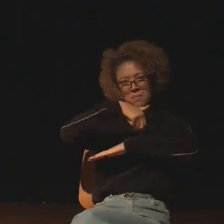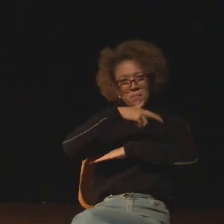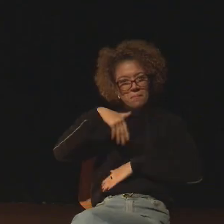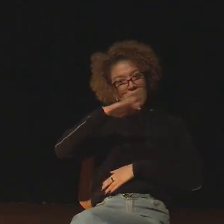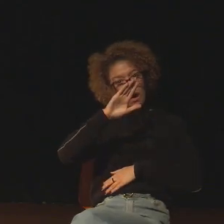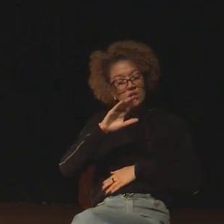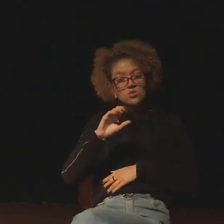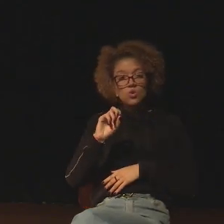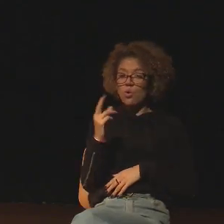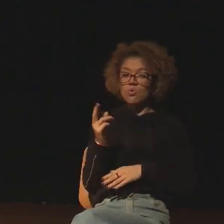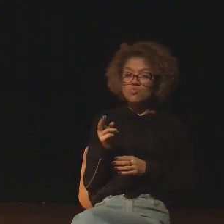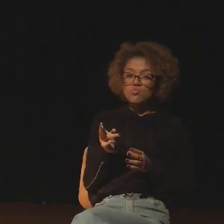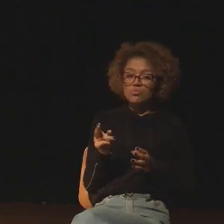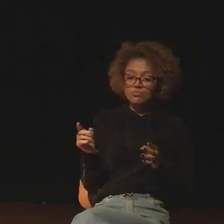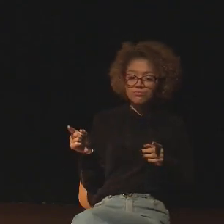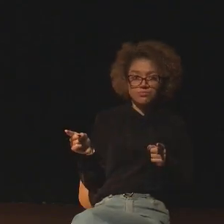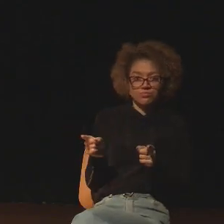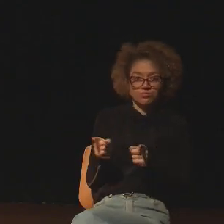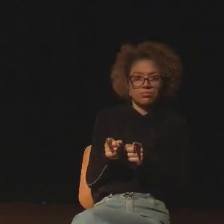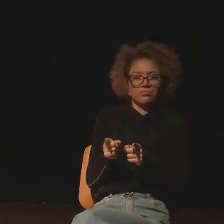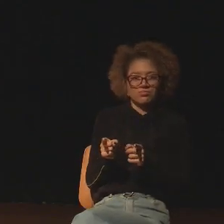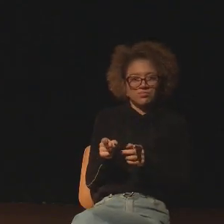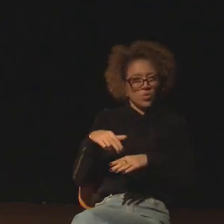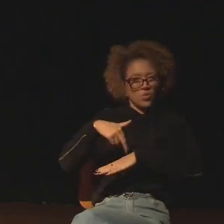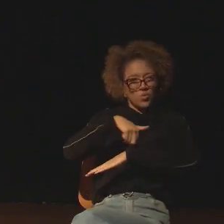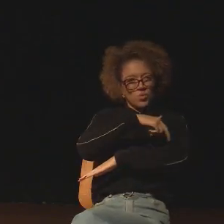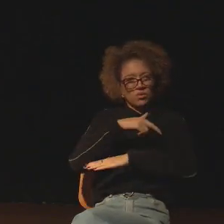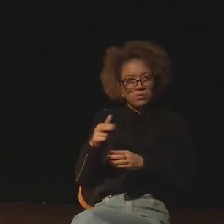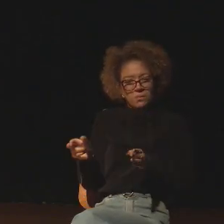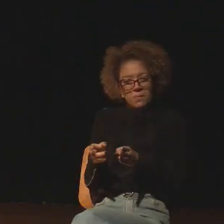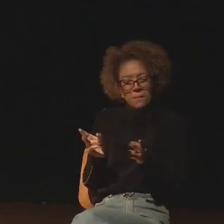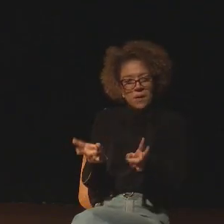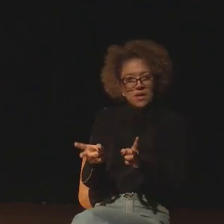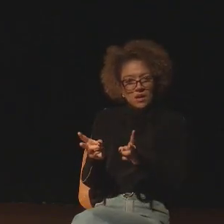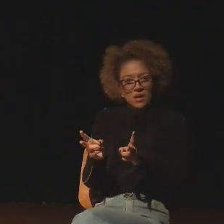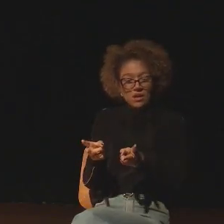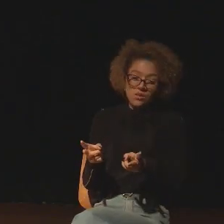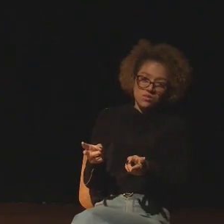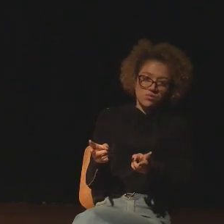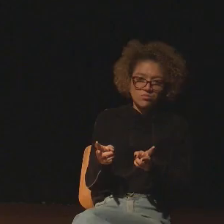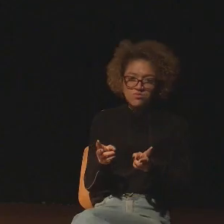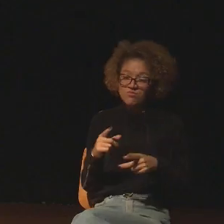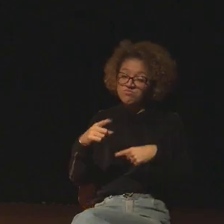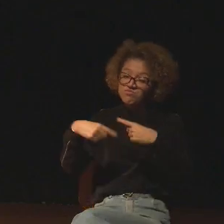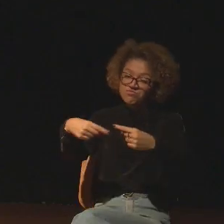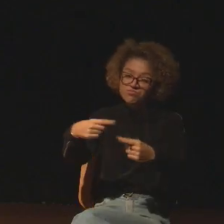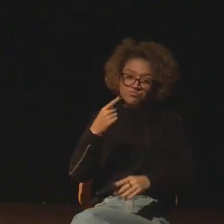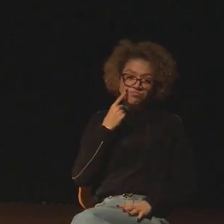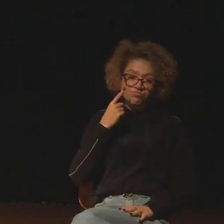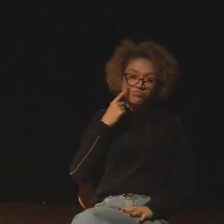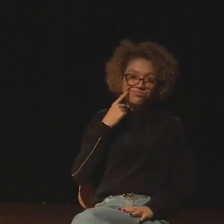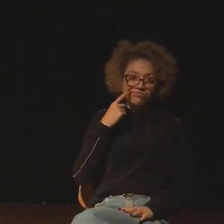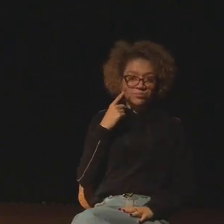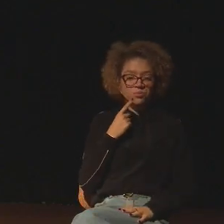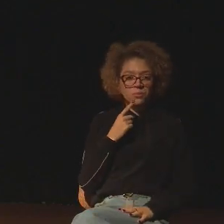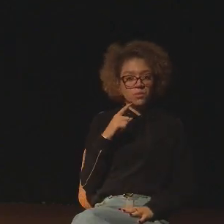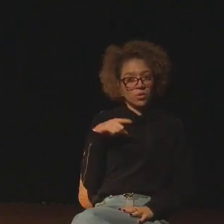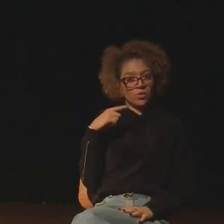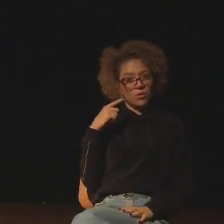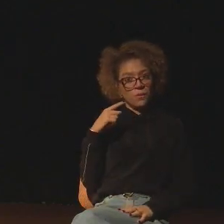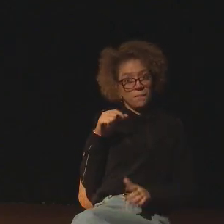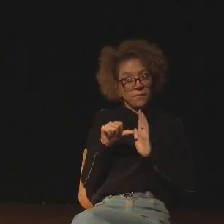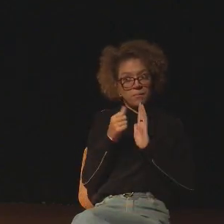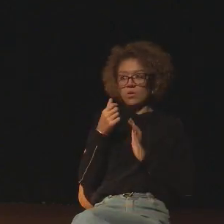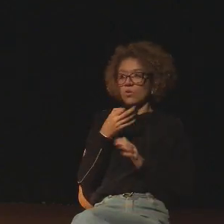sentido do lançamento do edital, como a gente tinha falado, para firmar esse acordo. Então, a gente consegue primeiro ouvir